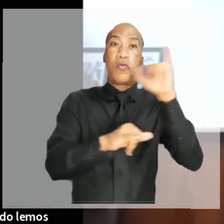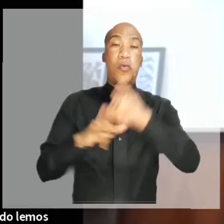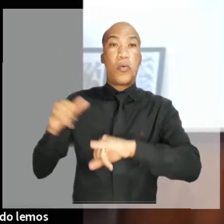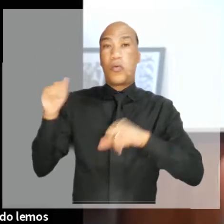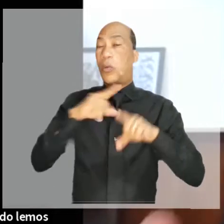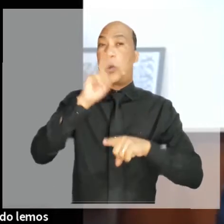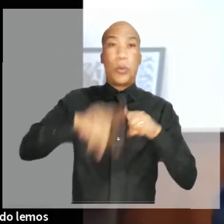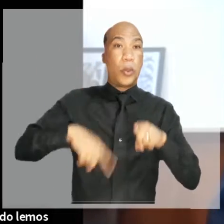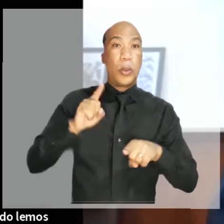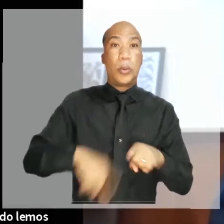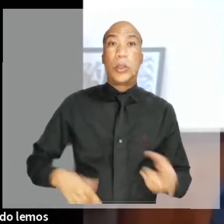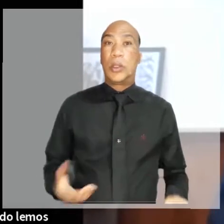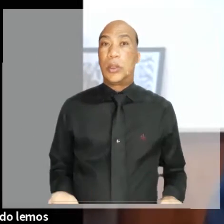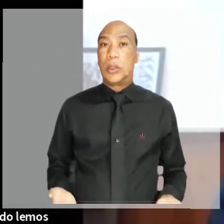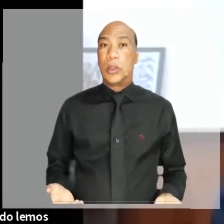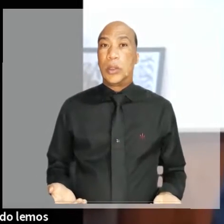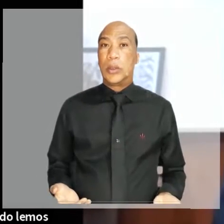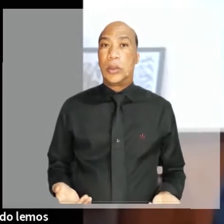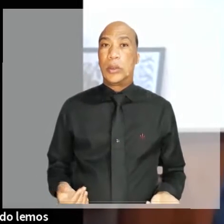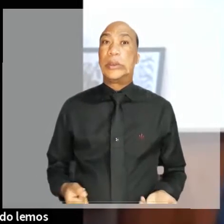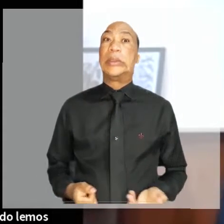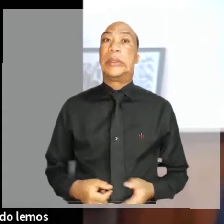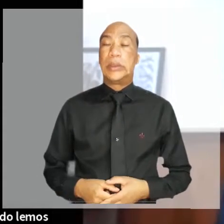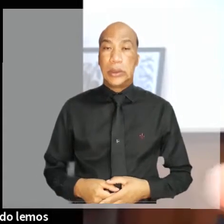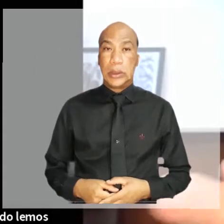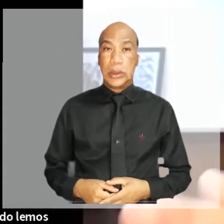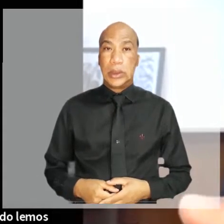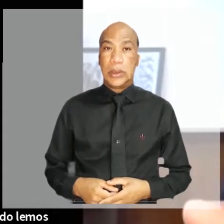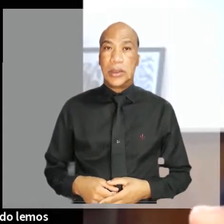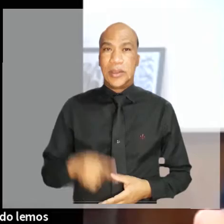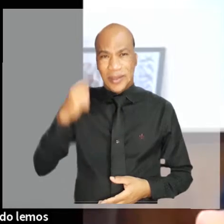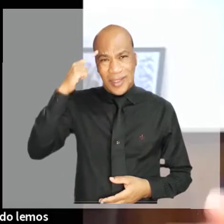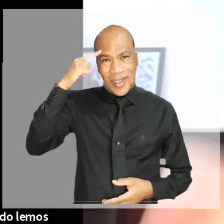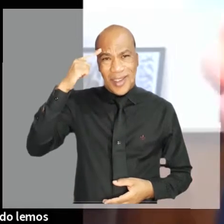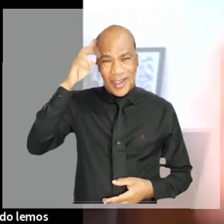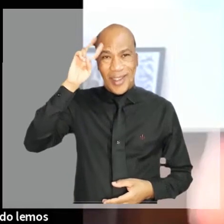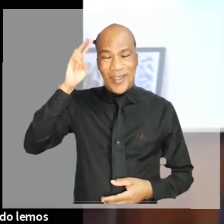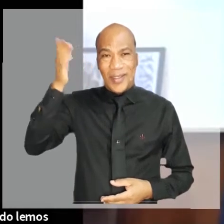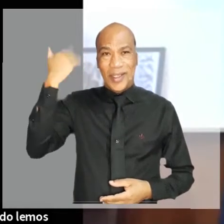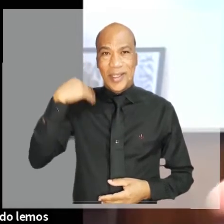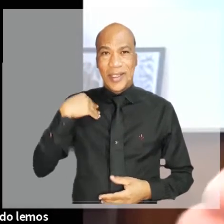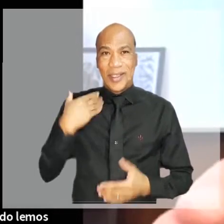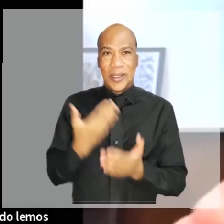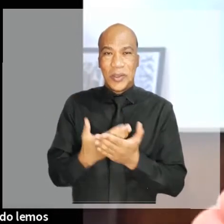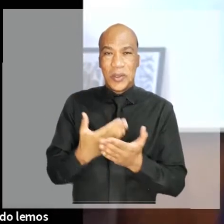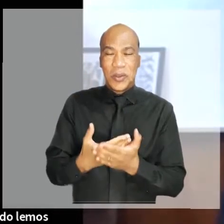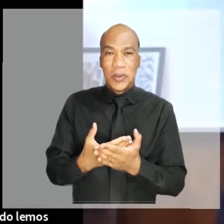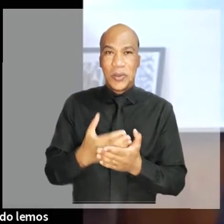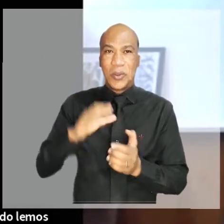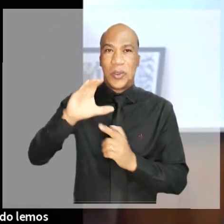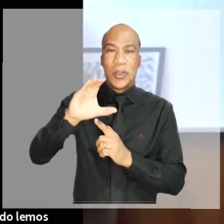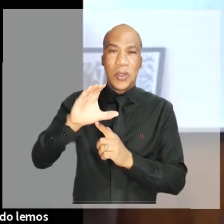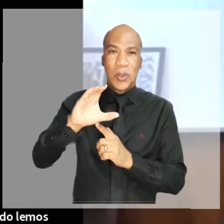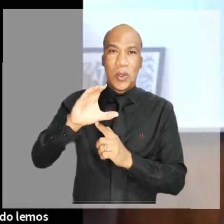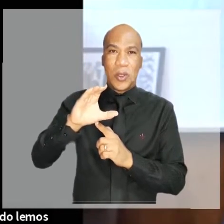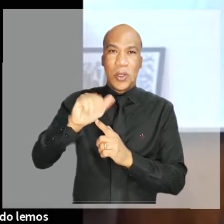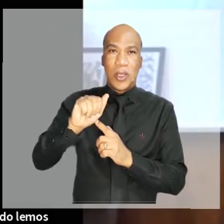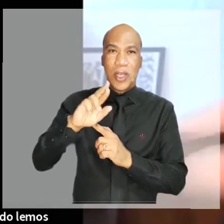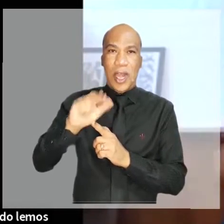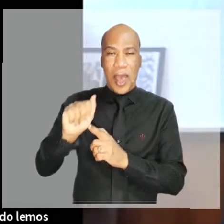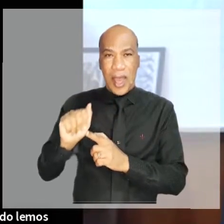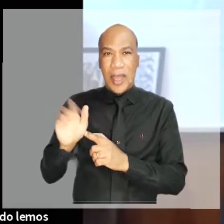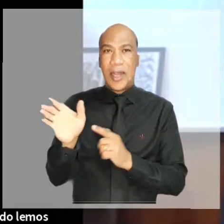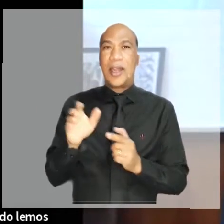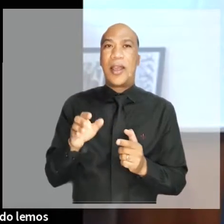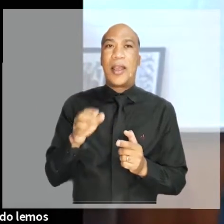estudo, que o André e a Clara até apresentaram aqui mais cedo, então quem quiser depois ver em detalhe, pega o vídeo do YouTube, clica um pouquinho para trás